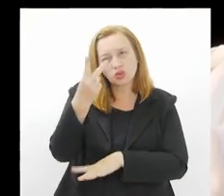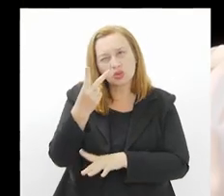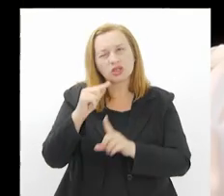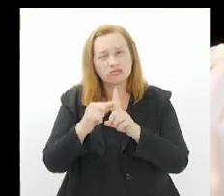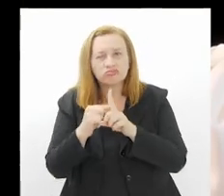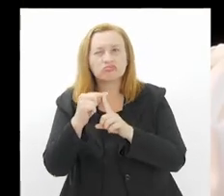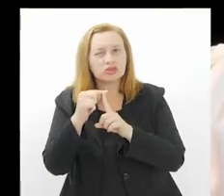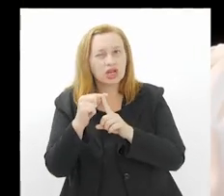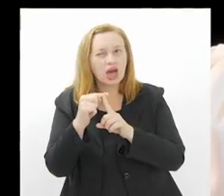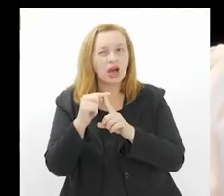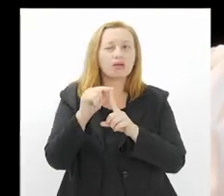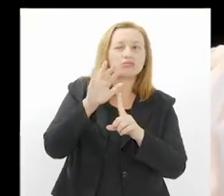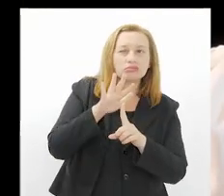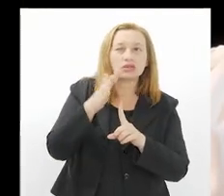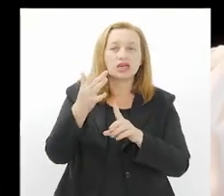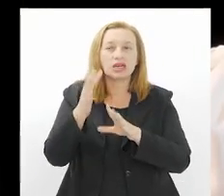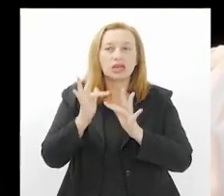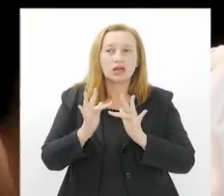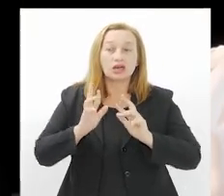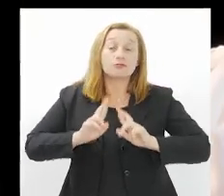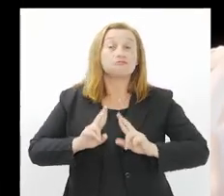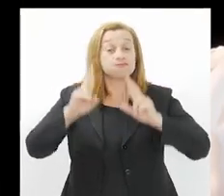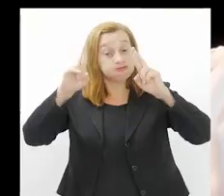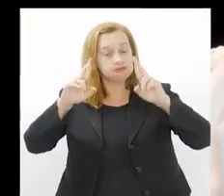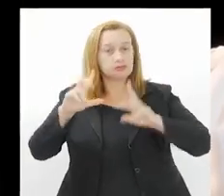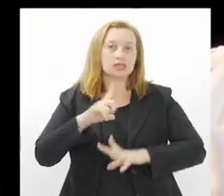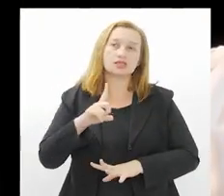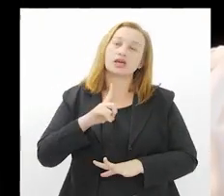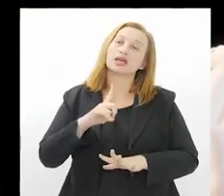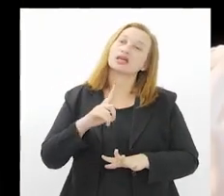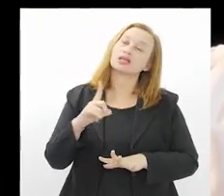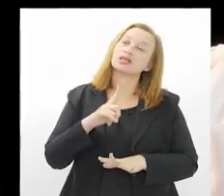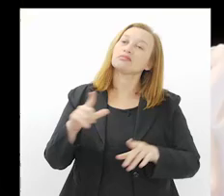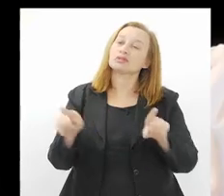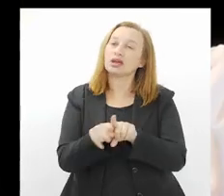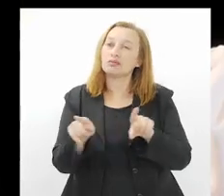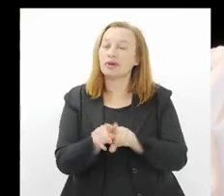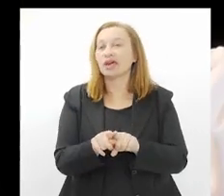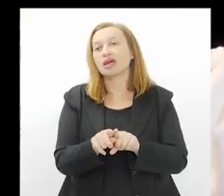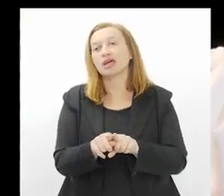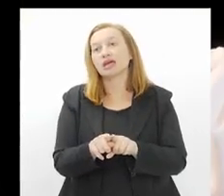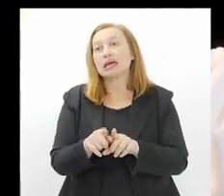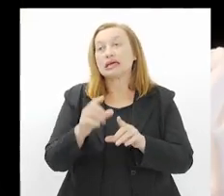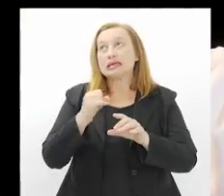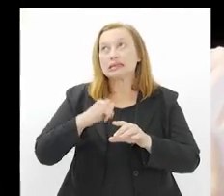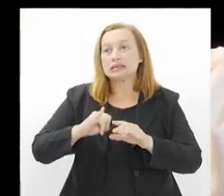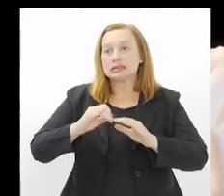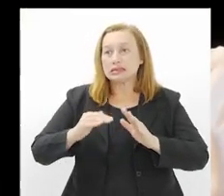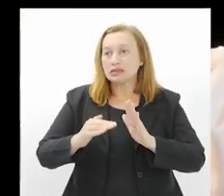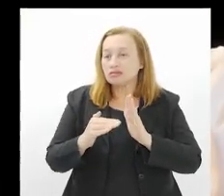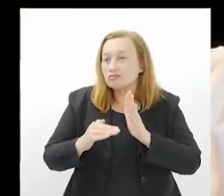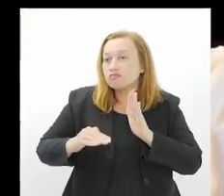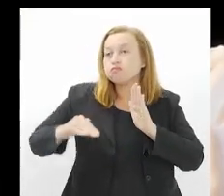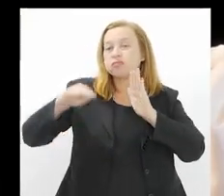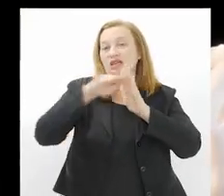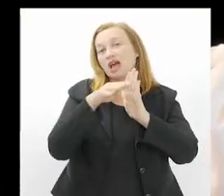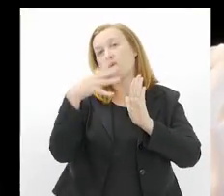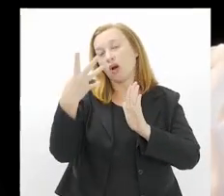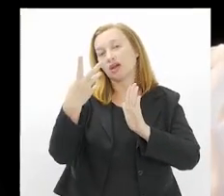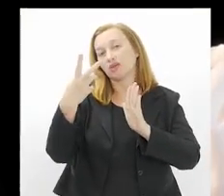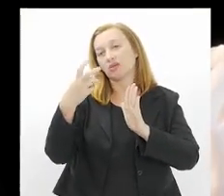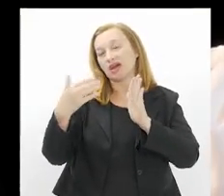2 graus, né? E tudo, e a esperança que a gente tem, né? E existem painéis também, de, tipo assim, que se aumentar até 4, 5 graus.